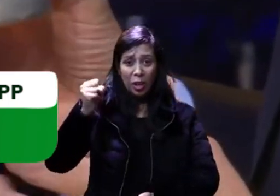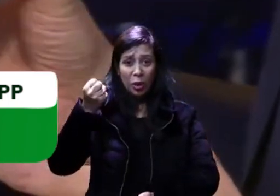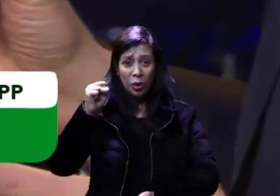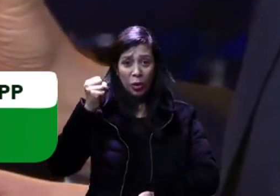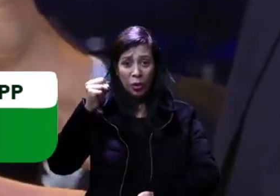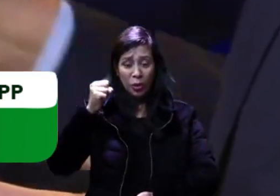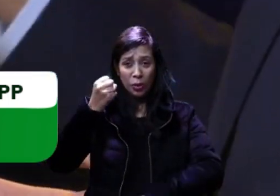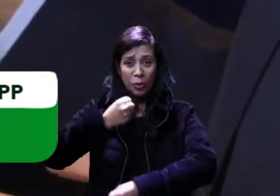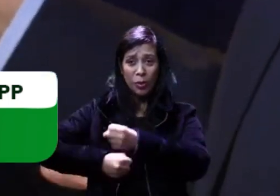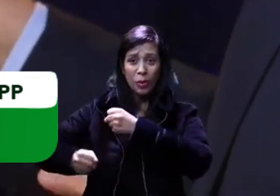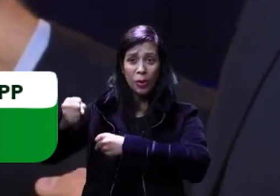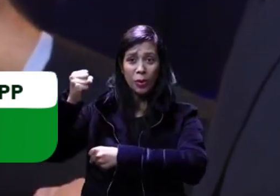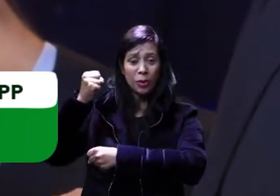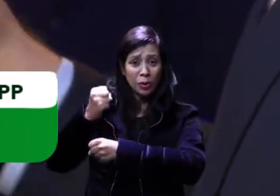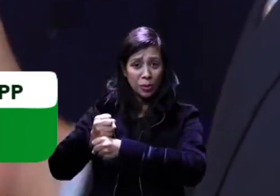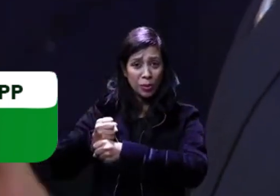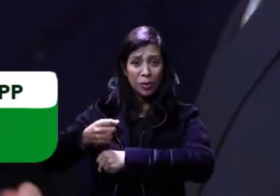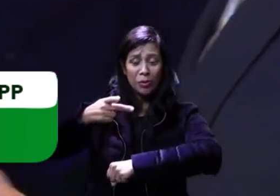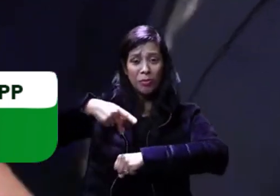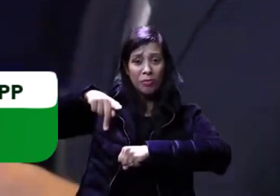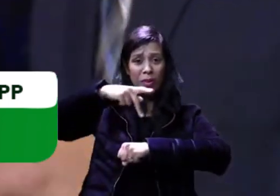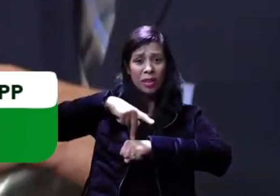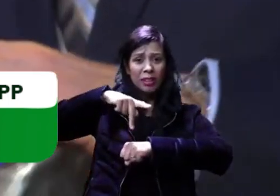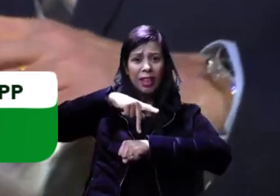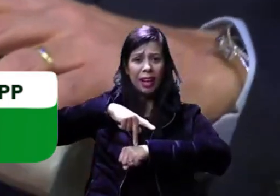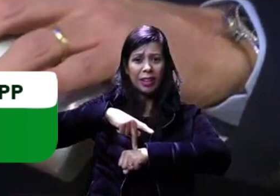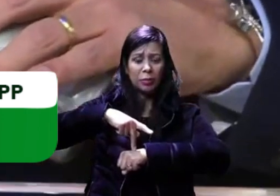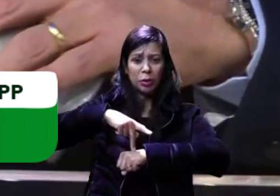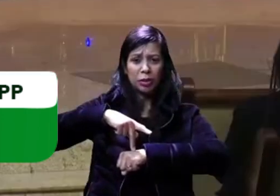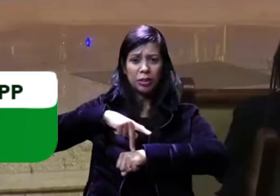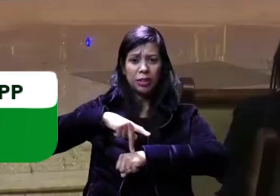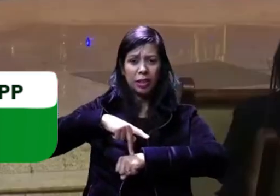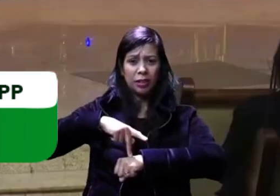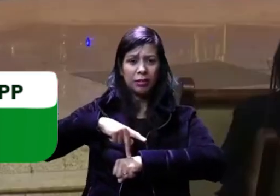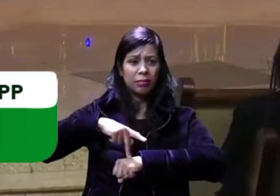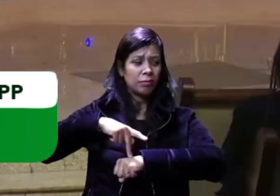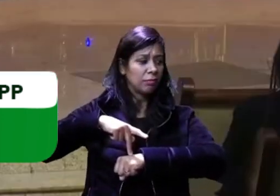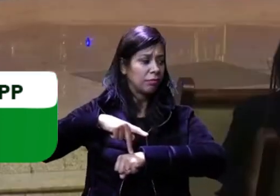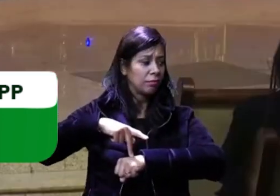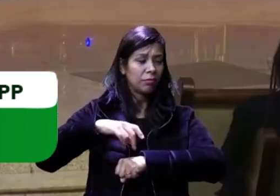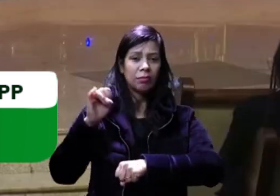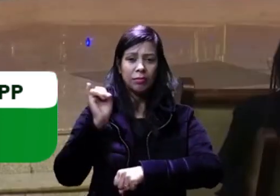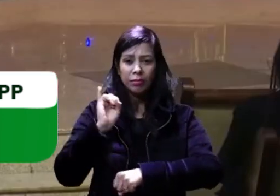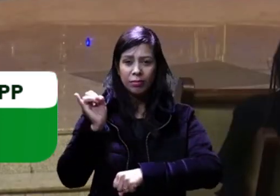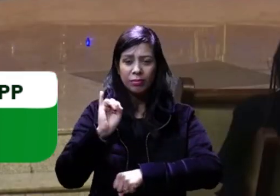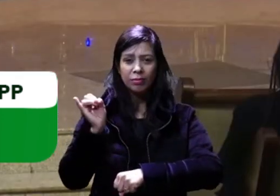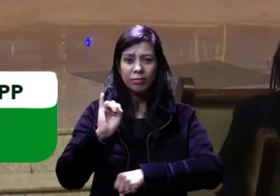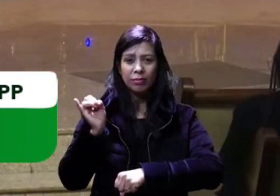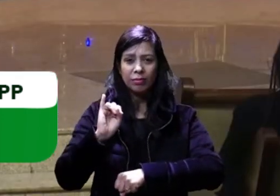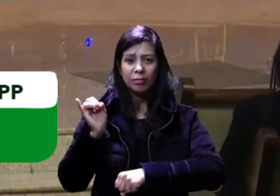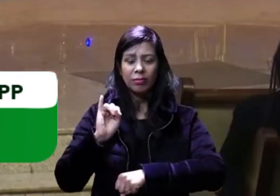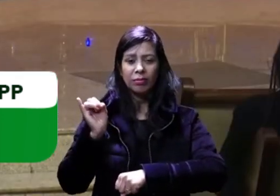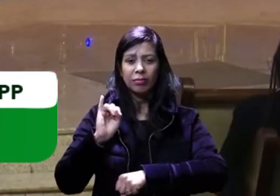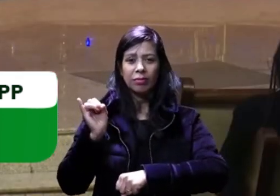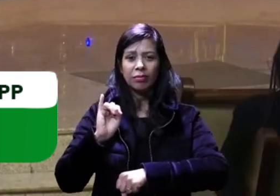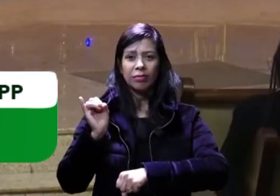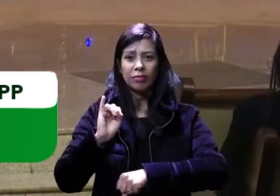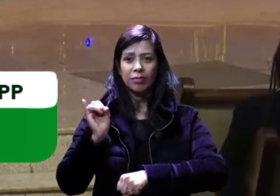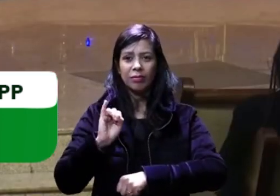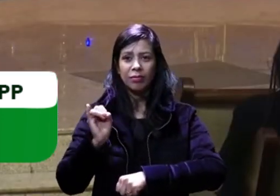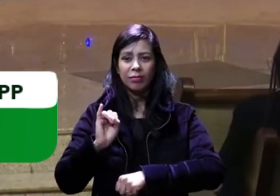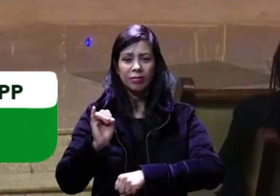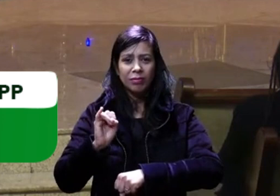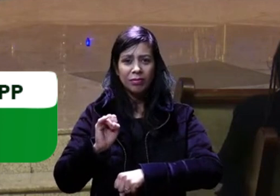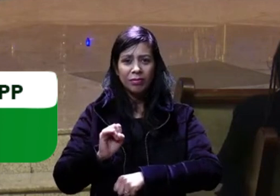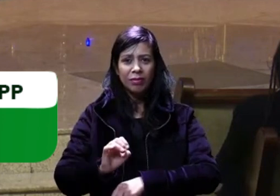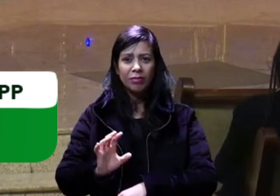na Itália, o exército deu isso aqui para ele. Esse é um cantil. E alguns anos atrás, a minha mãe